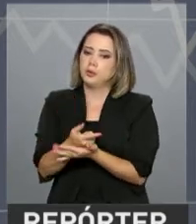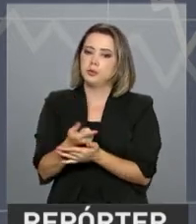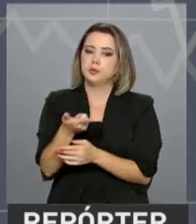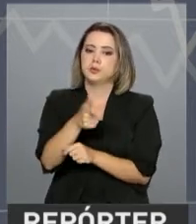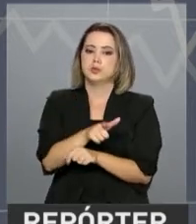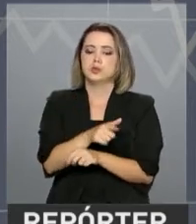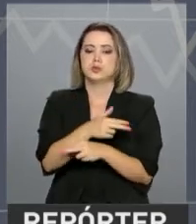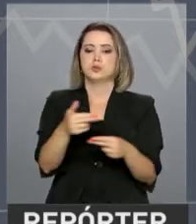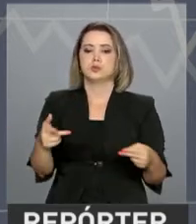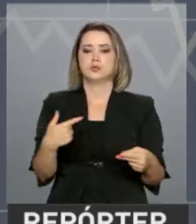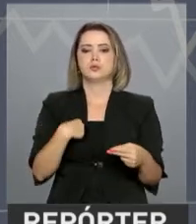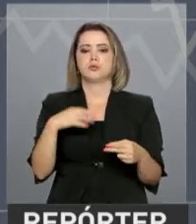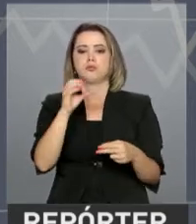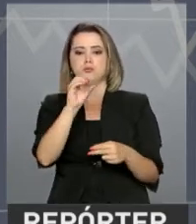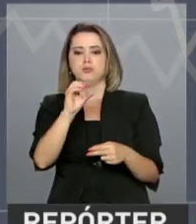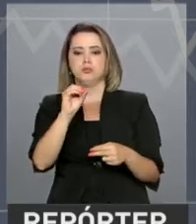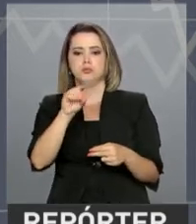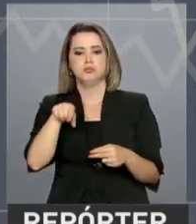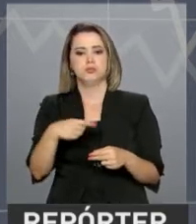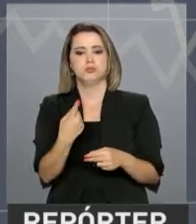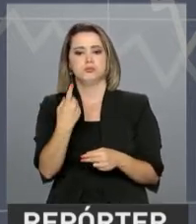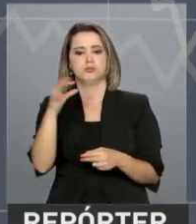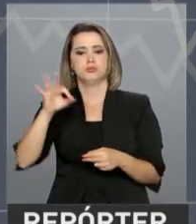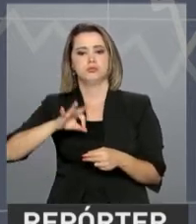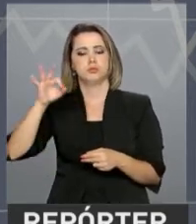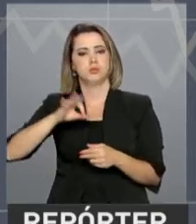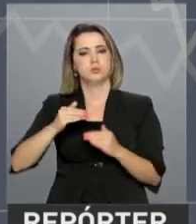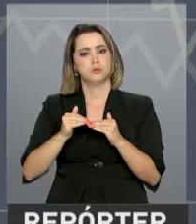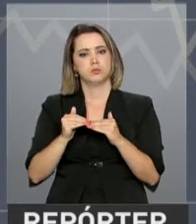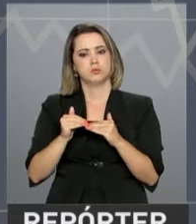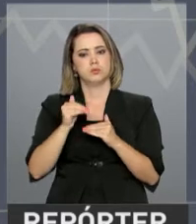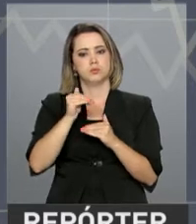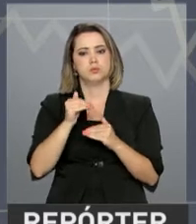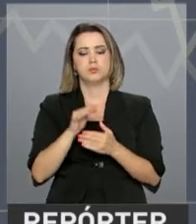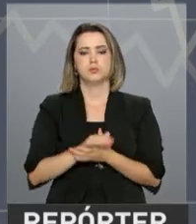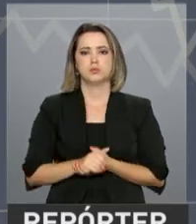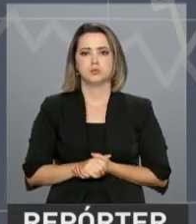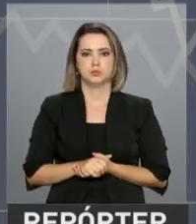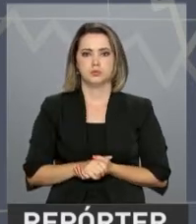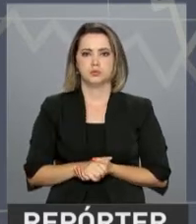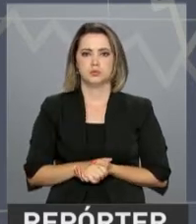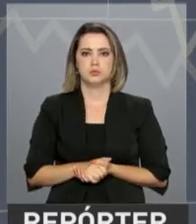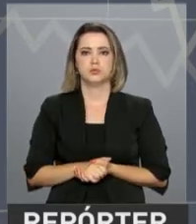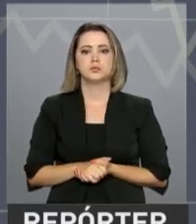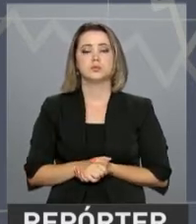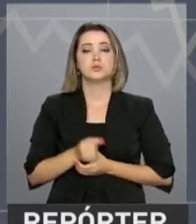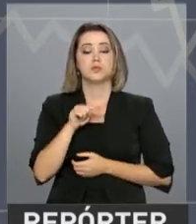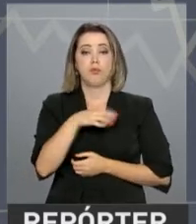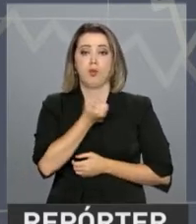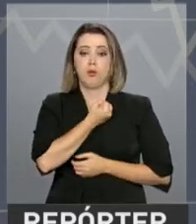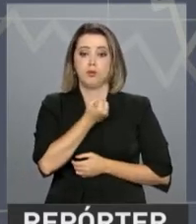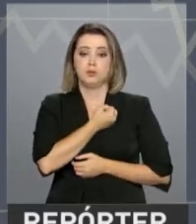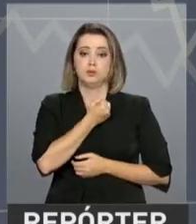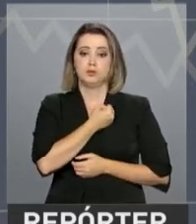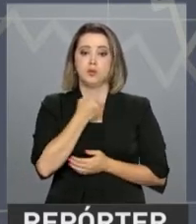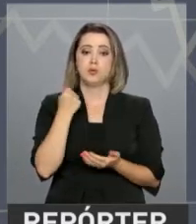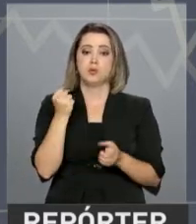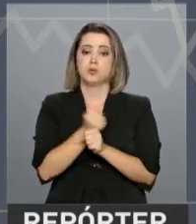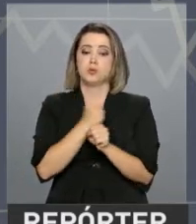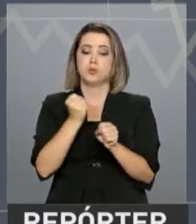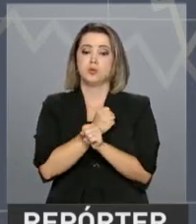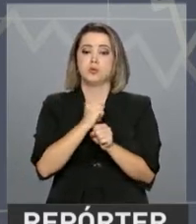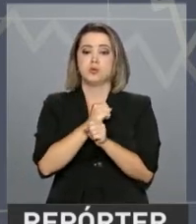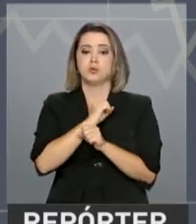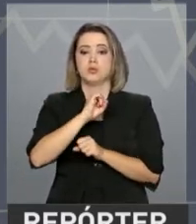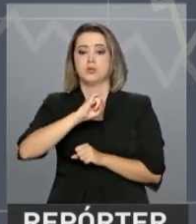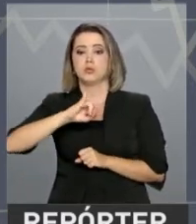capital permaneceram estáveis com avanço de 0,1 por cento o indicador de construção civil por sua